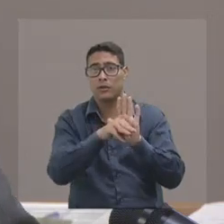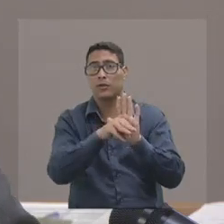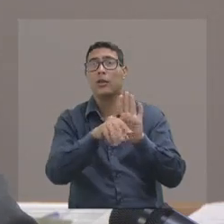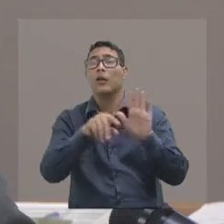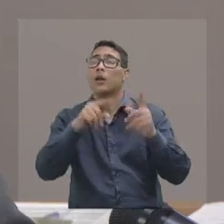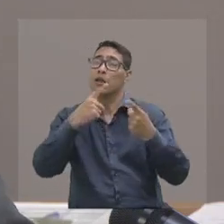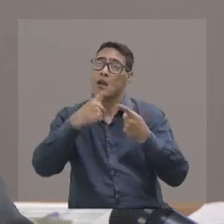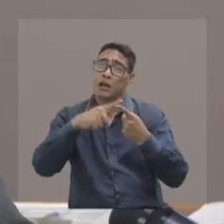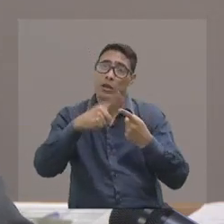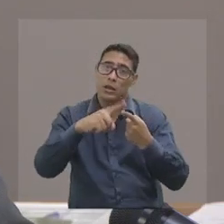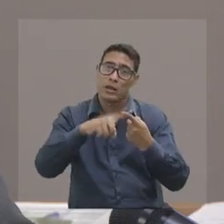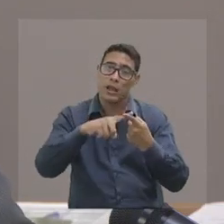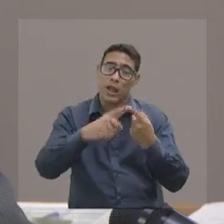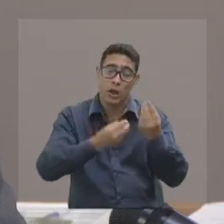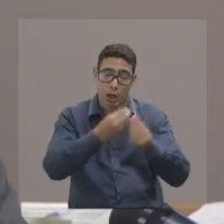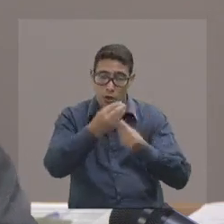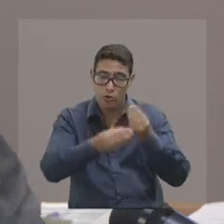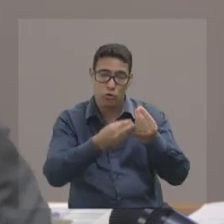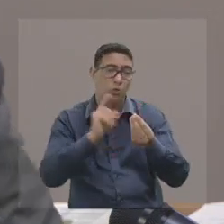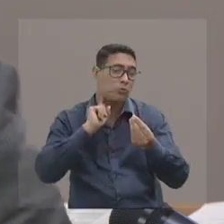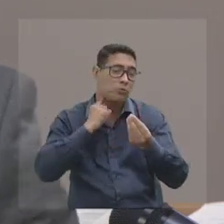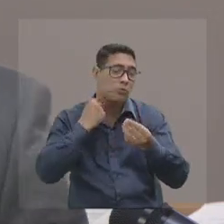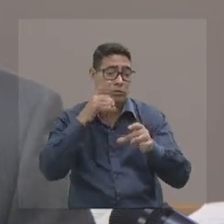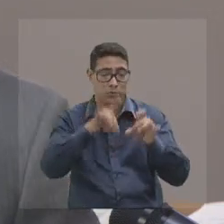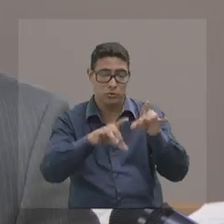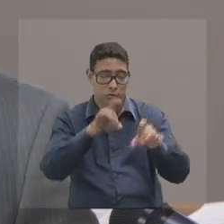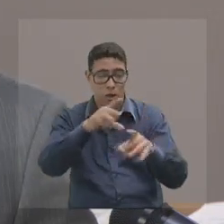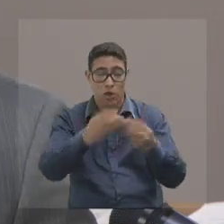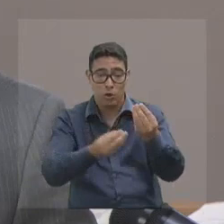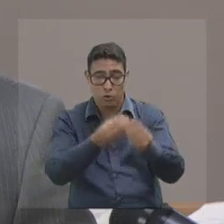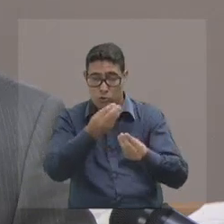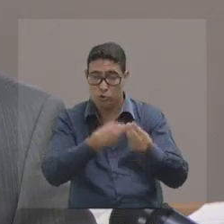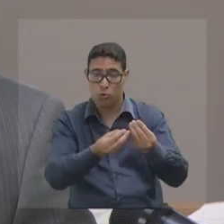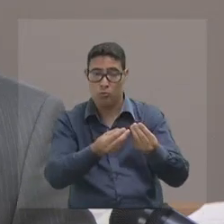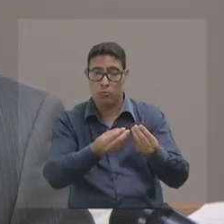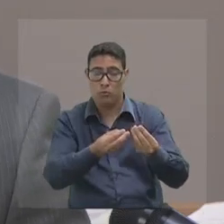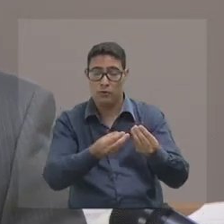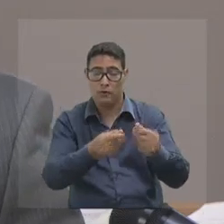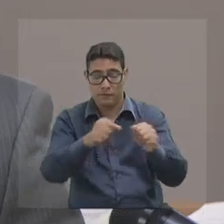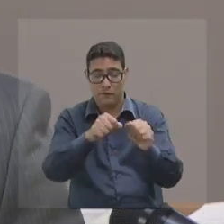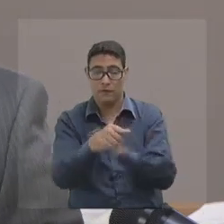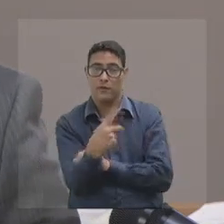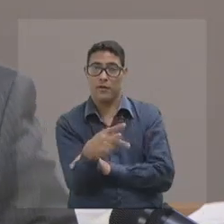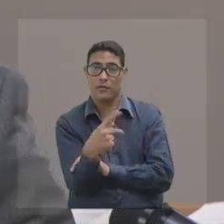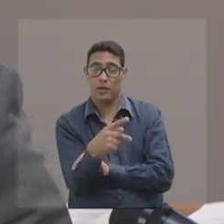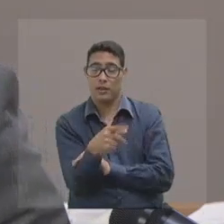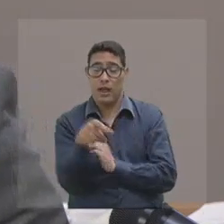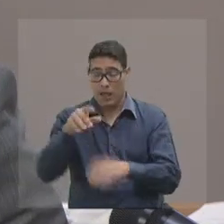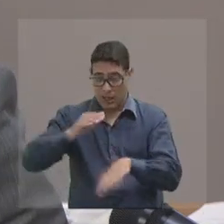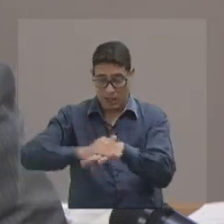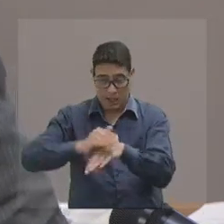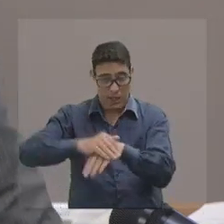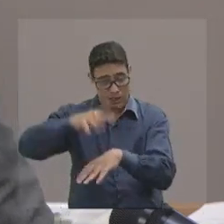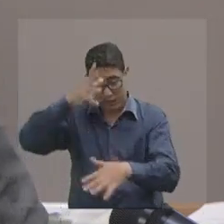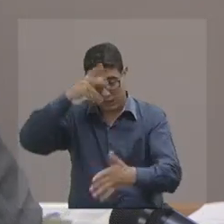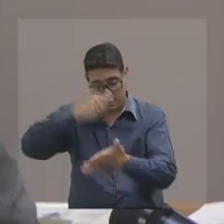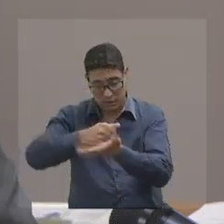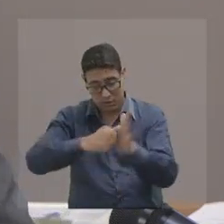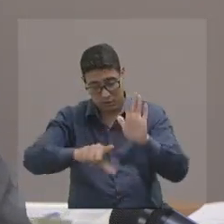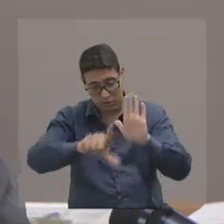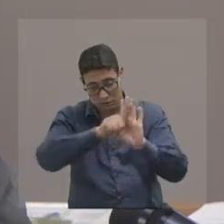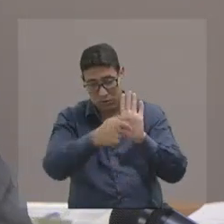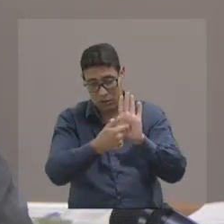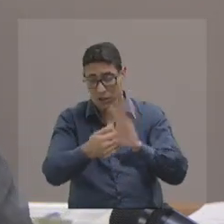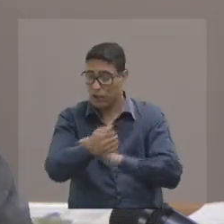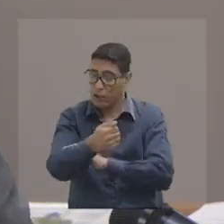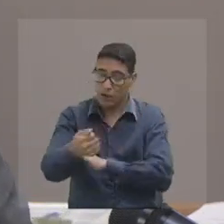disposição dos rejeitos essa casa Legislativa aqui definiu em lei que a nova